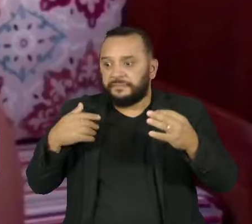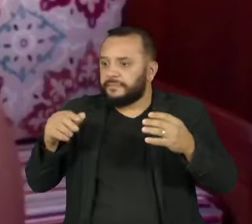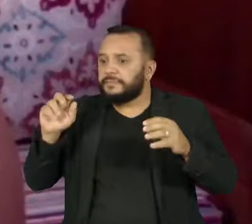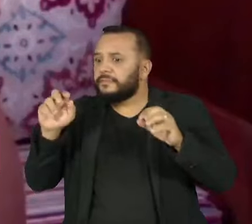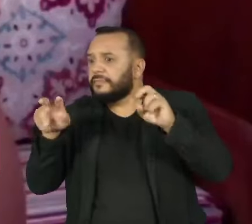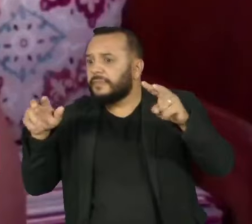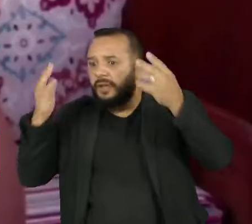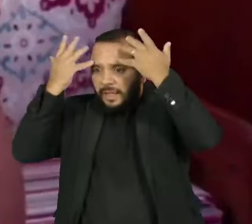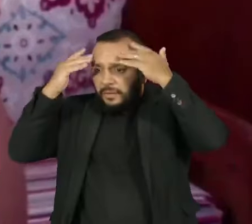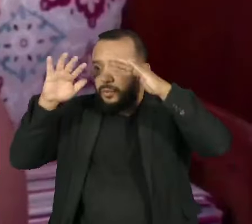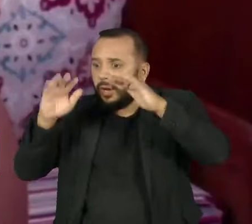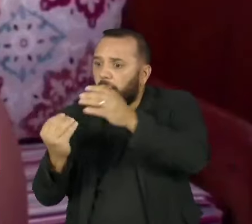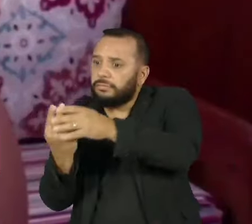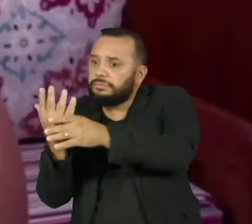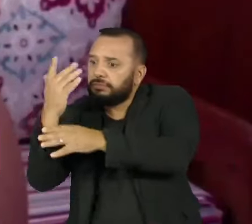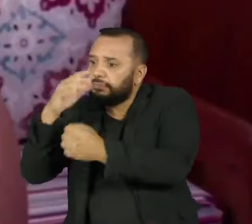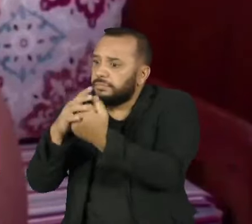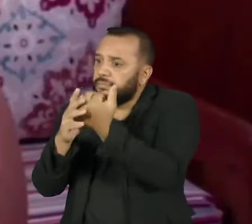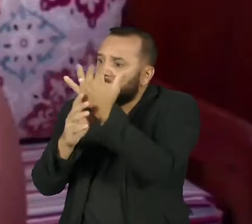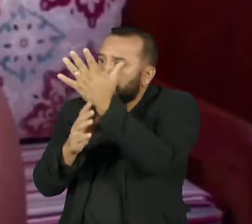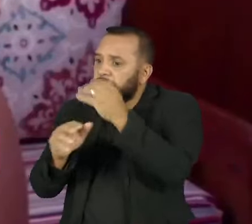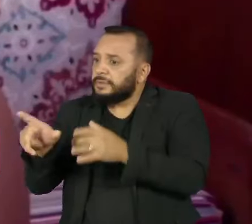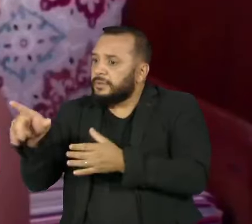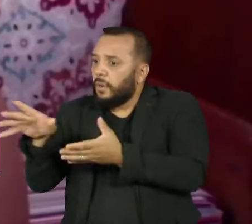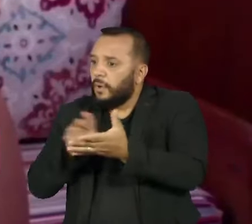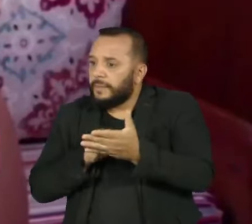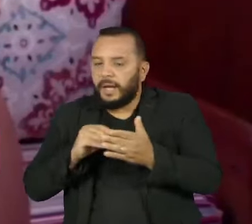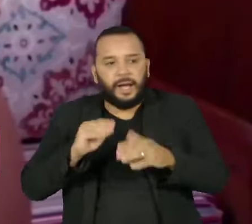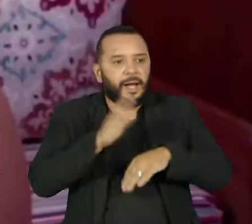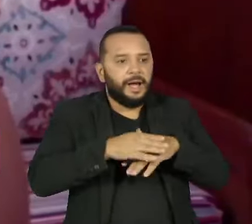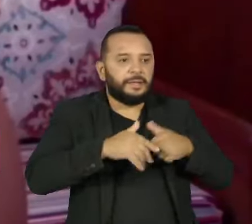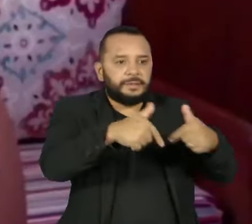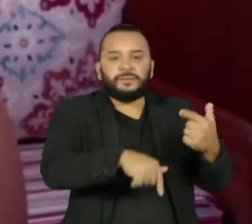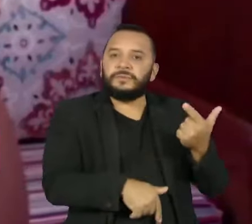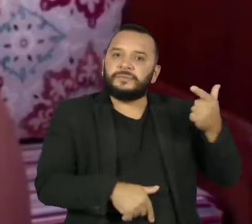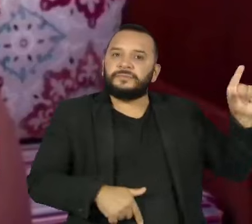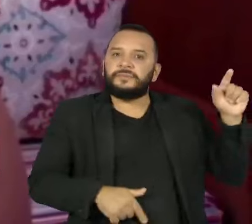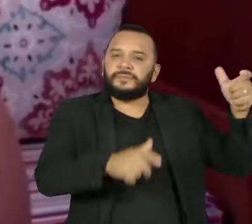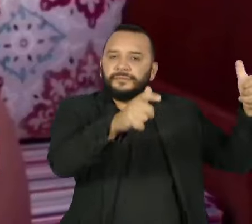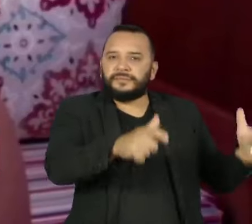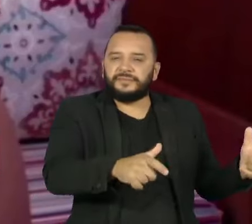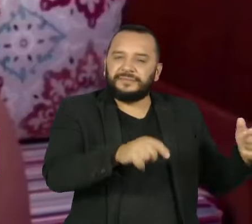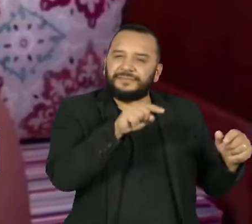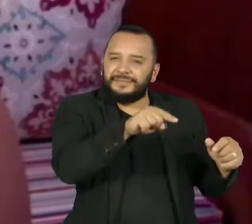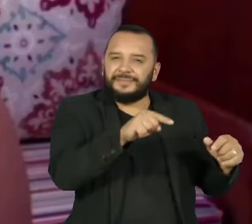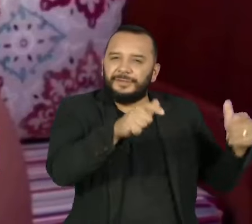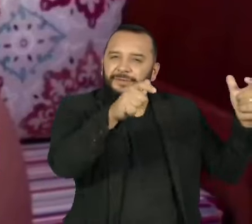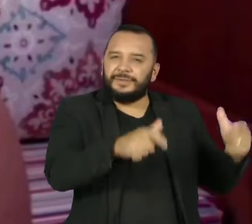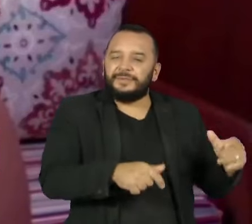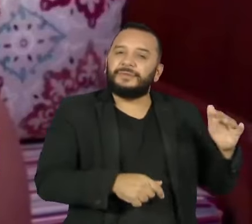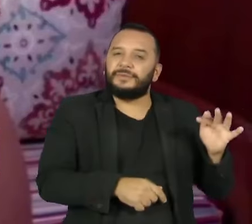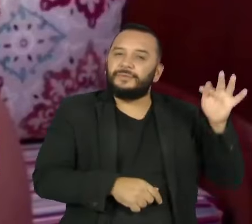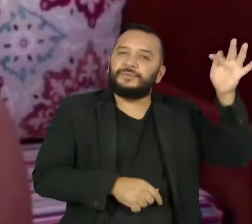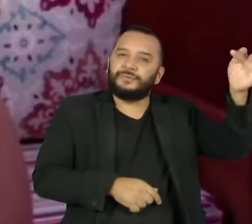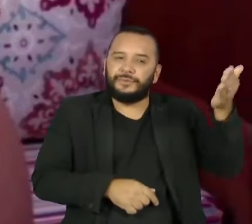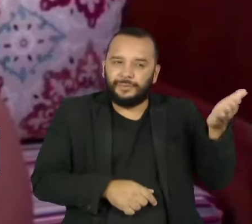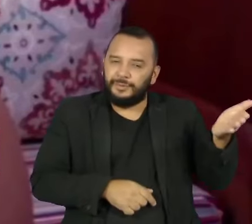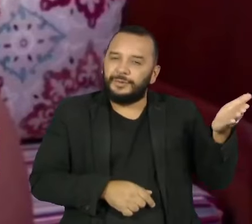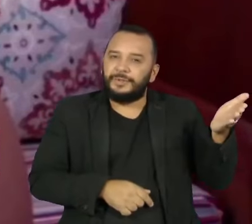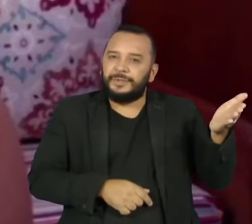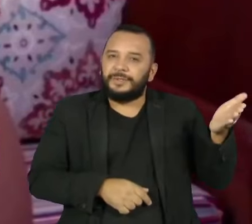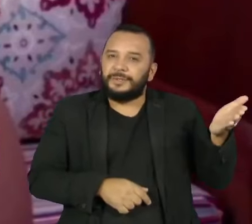em outros lugares Mas tudo vai depender muito de se aquele lugar no futuro vai experienciar muito